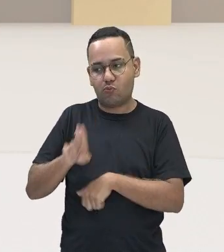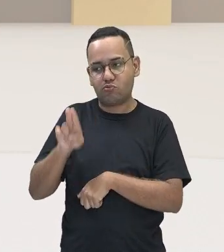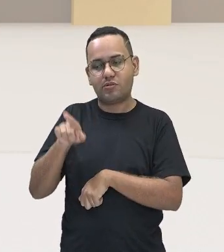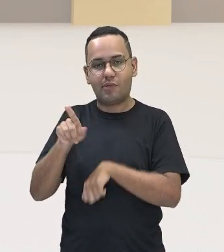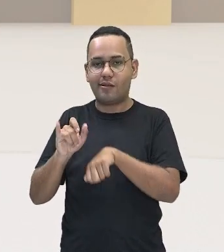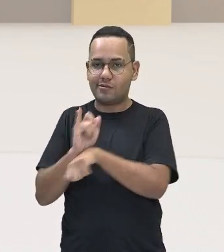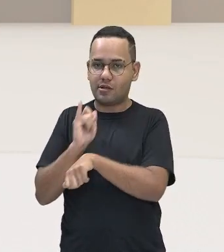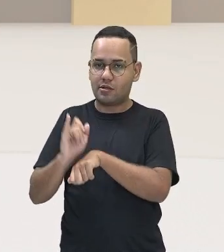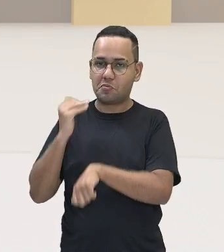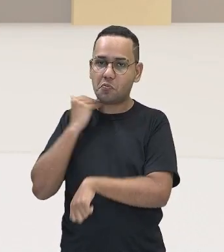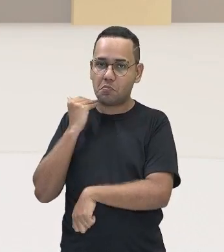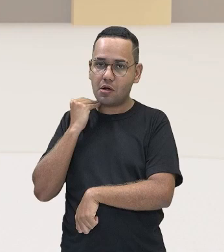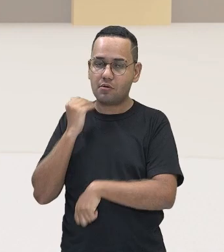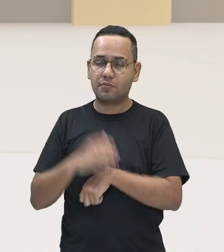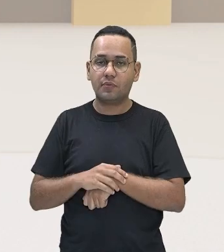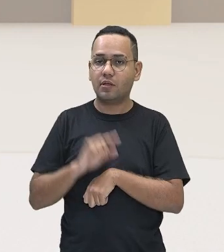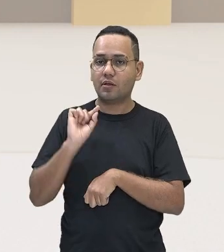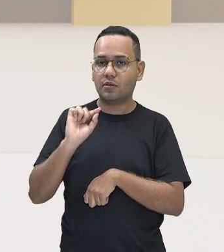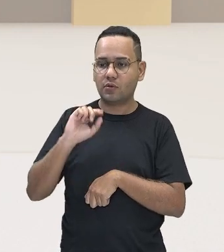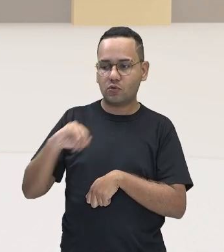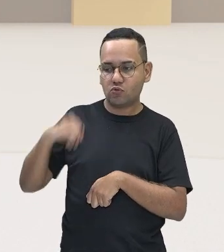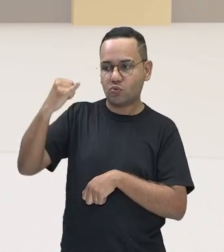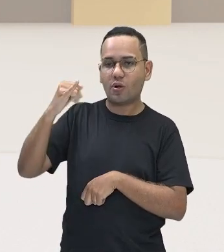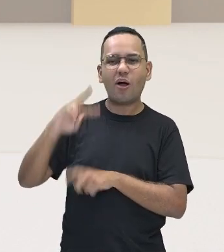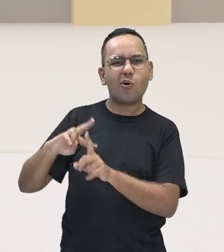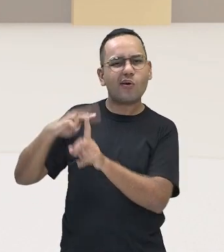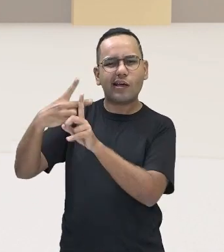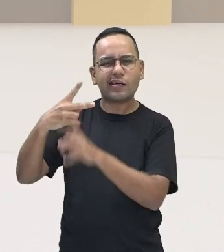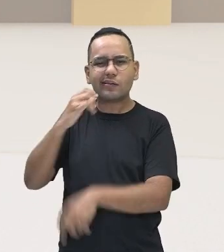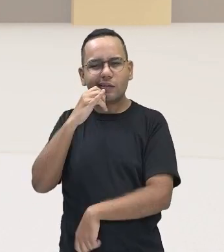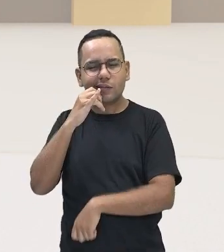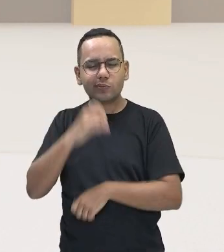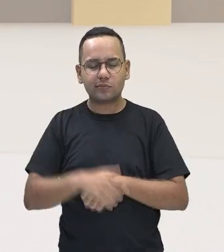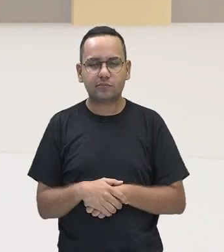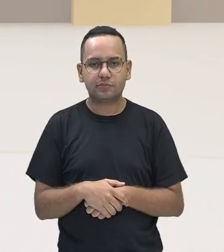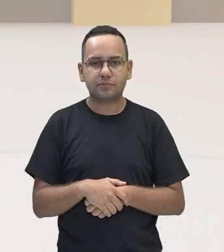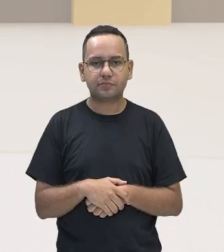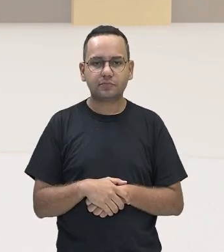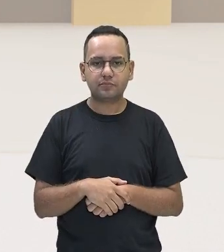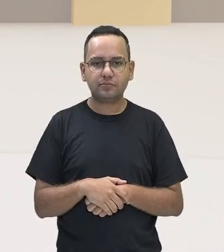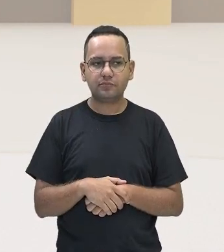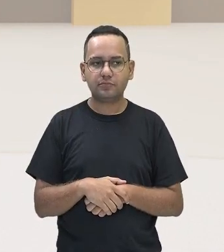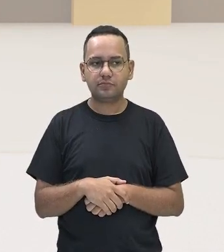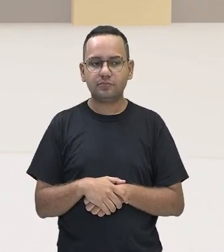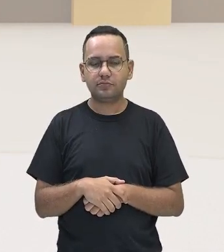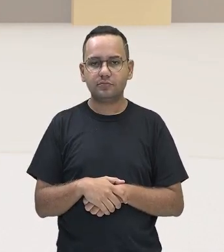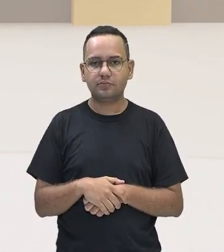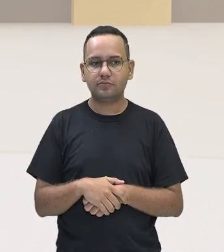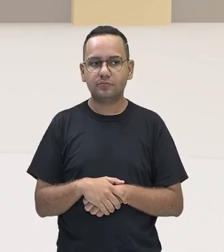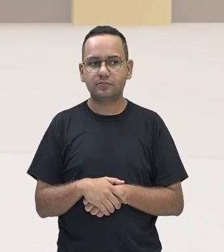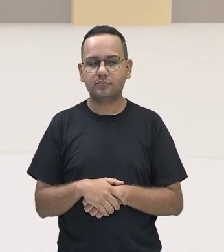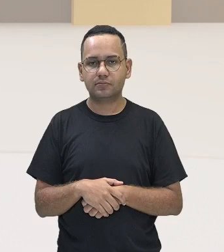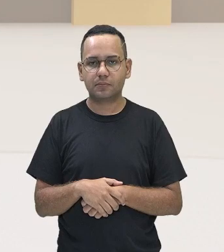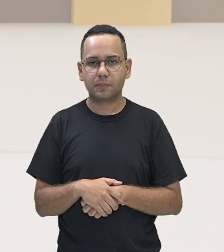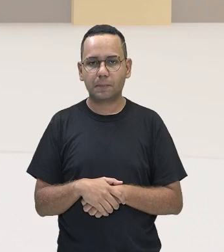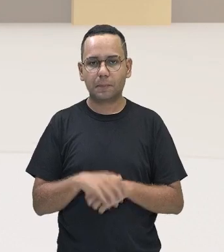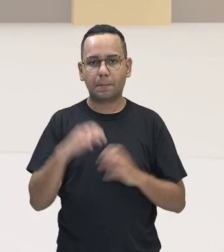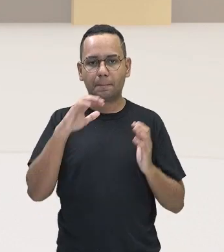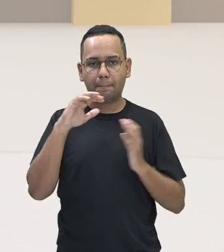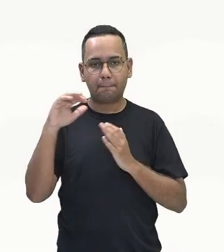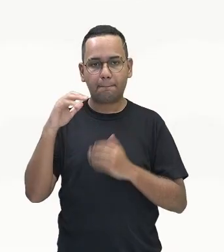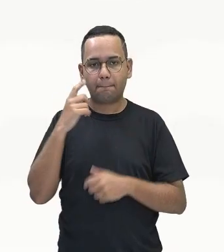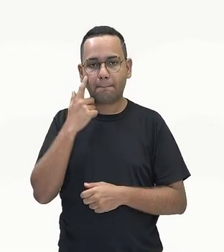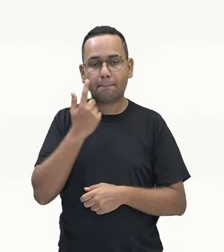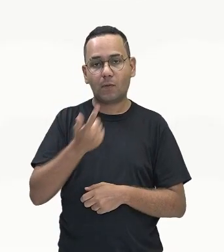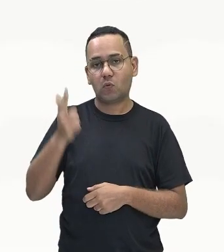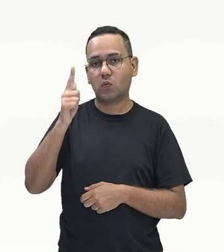aproveitando os juros em cima de juros. Tudo bem? Mas para você continuar aprendendo aí como é que funciona os juros compostos, vamos mais a um